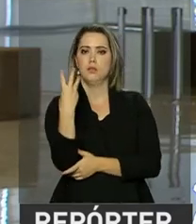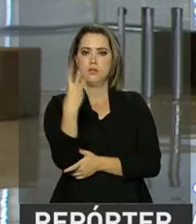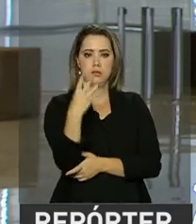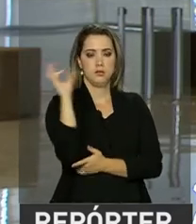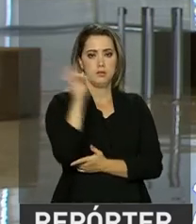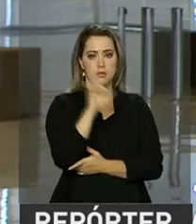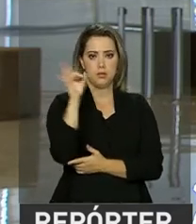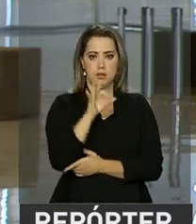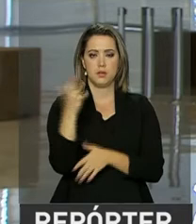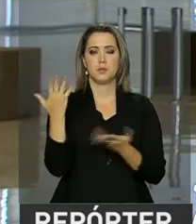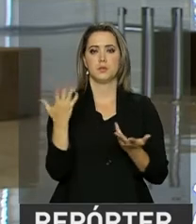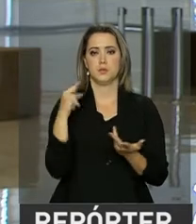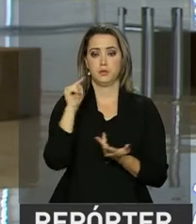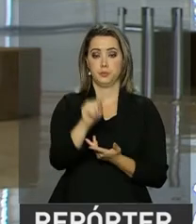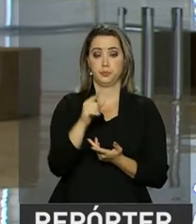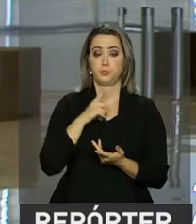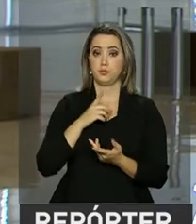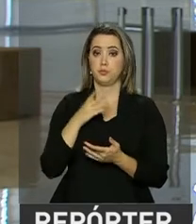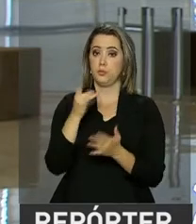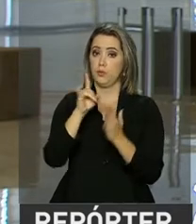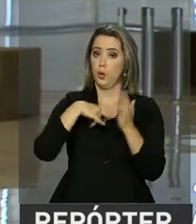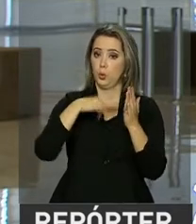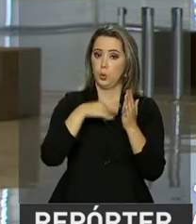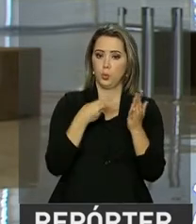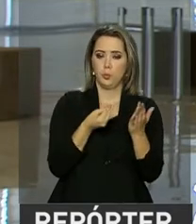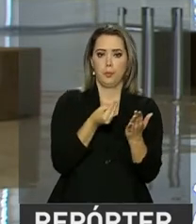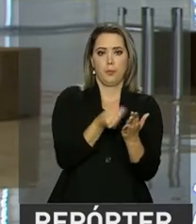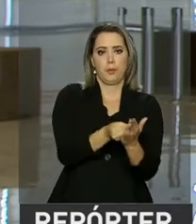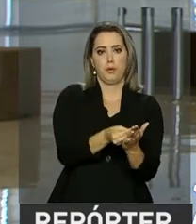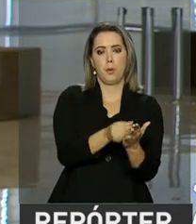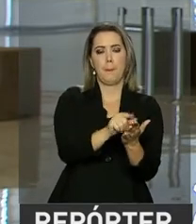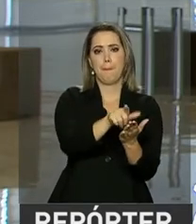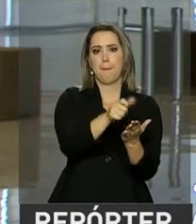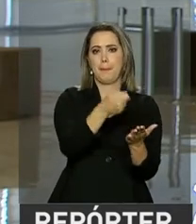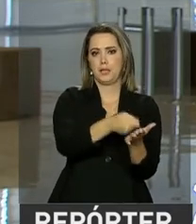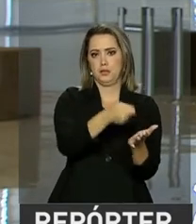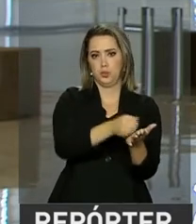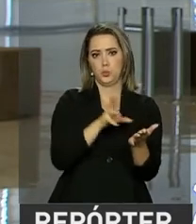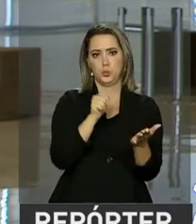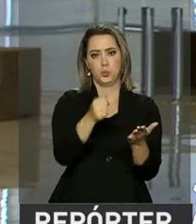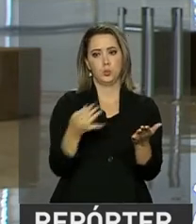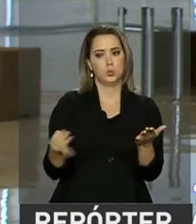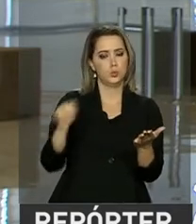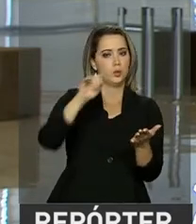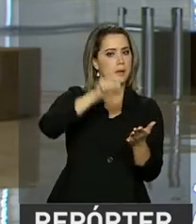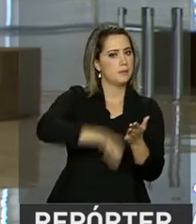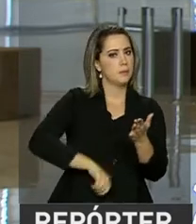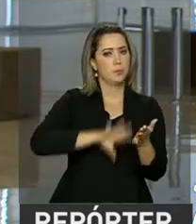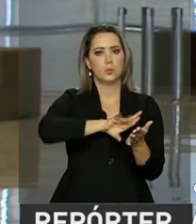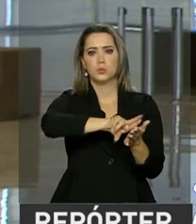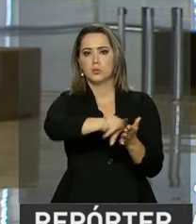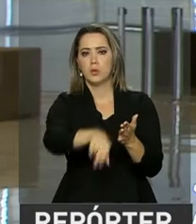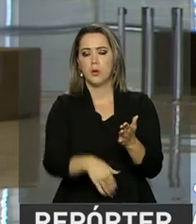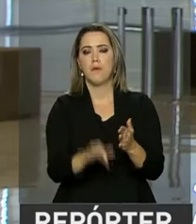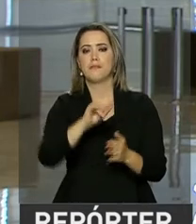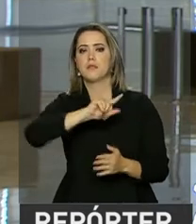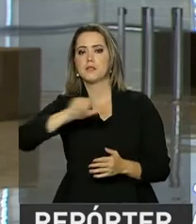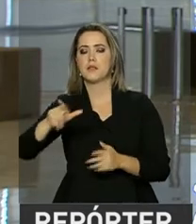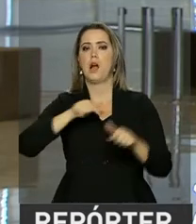ao mês de maio o documento reúne uma única guia as contribuições fiscais trabalhistas e